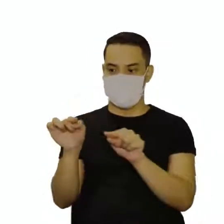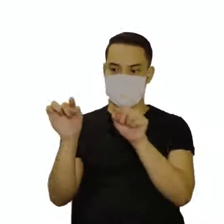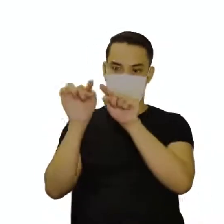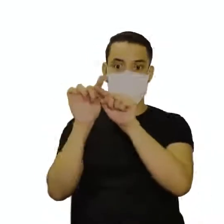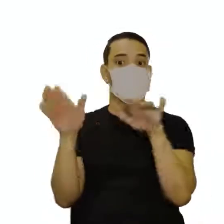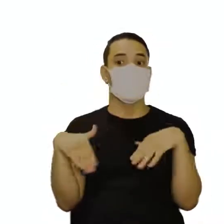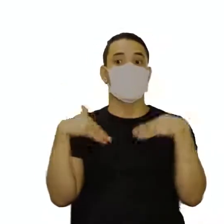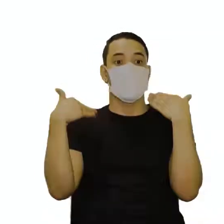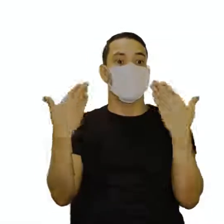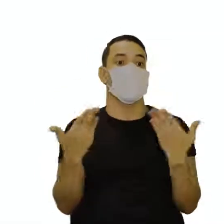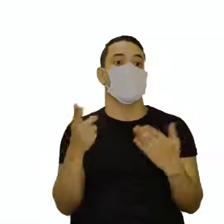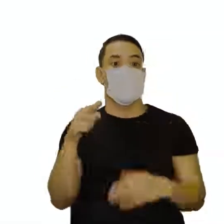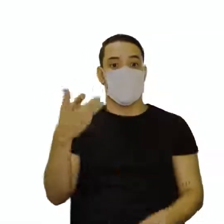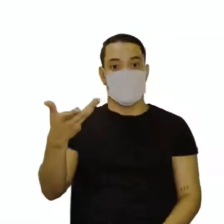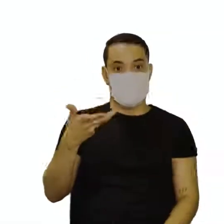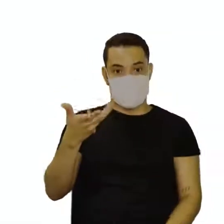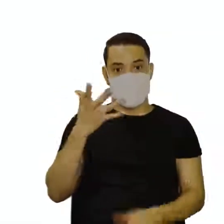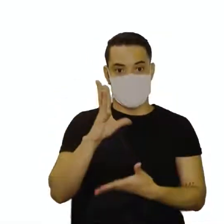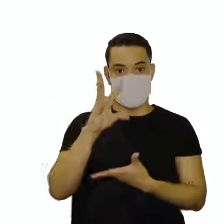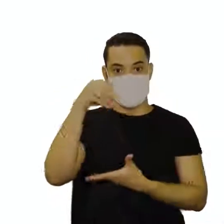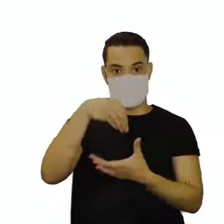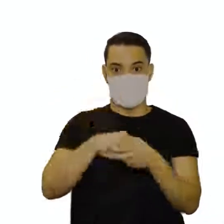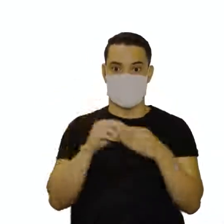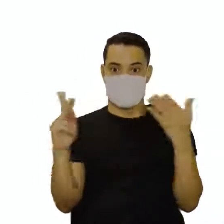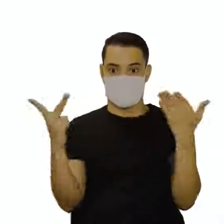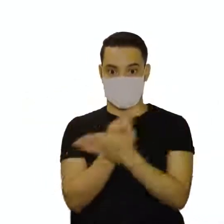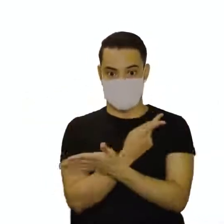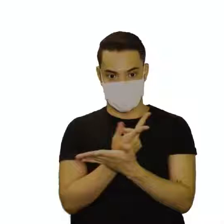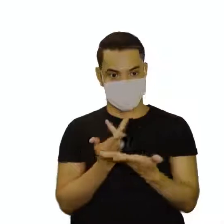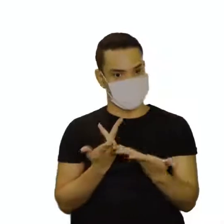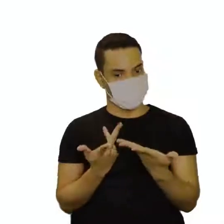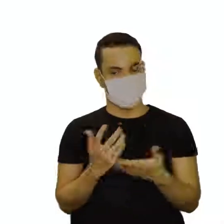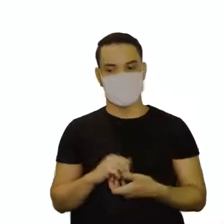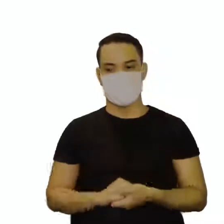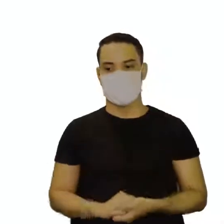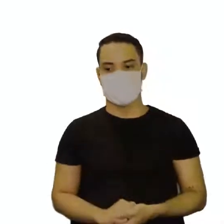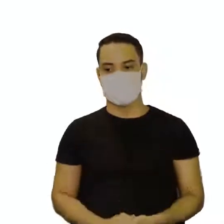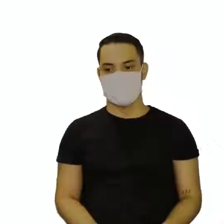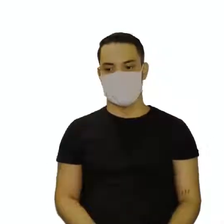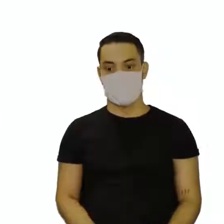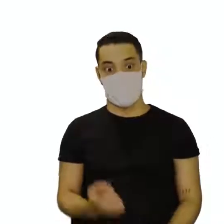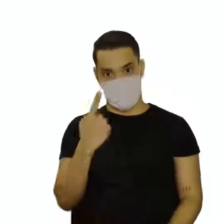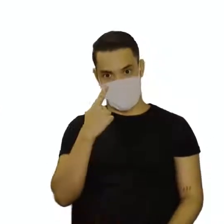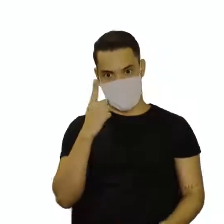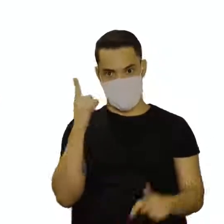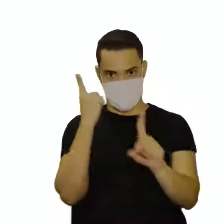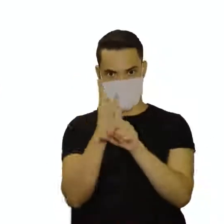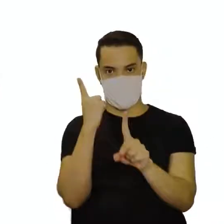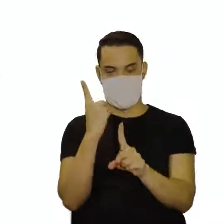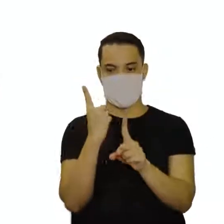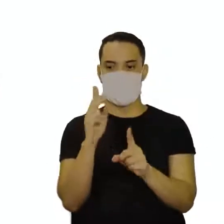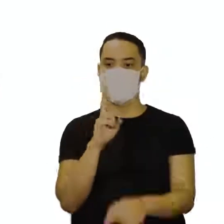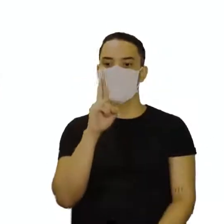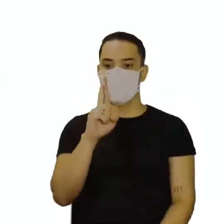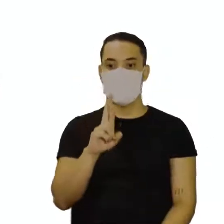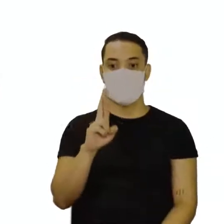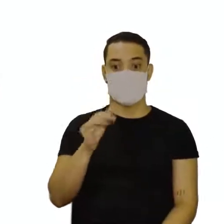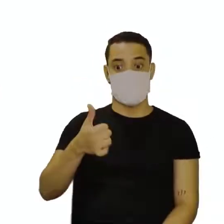o circuito nessa condição? Então, vamos lá achar essa resposta.